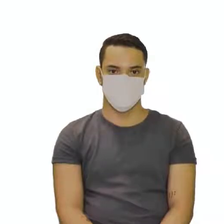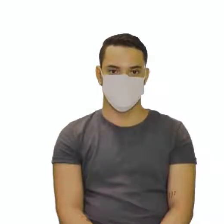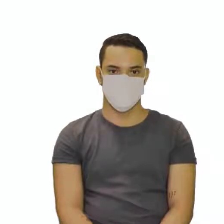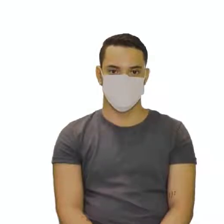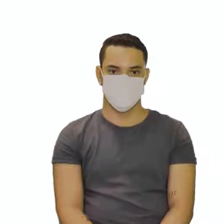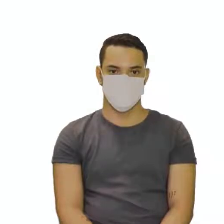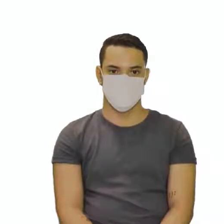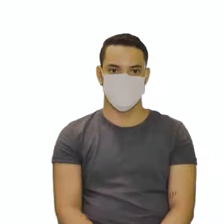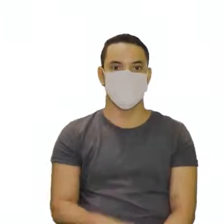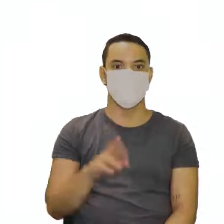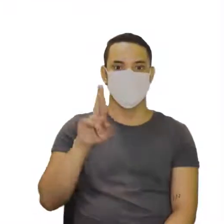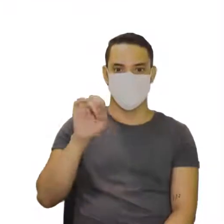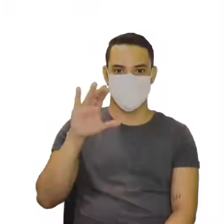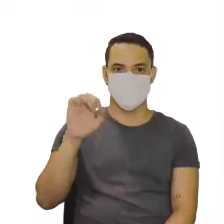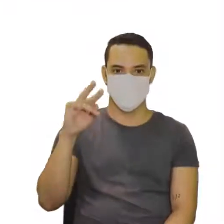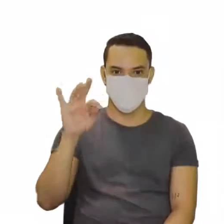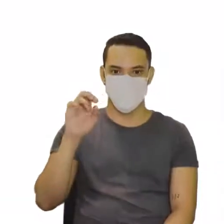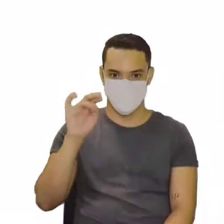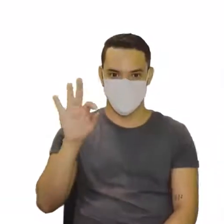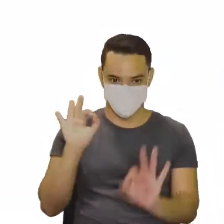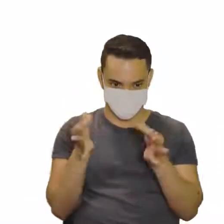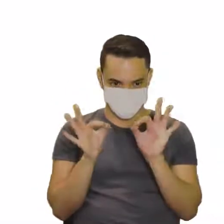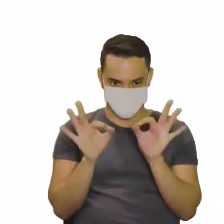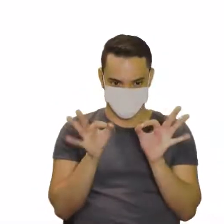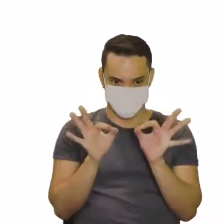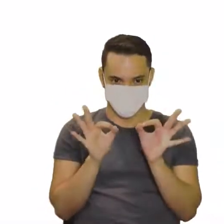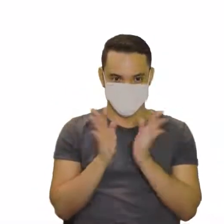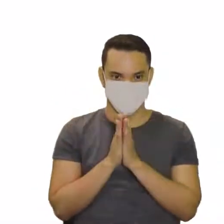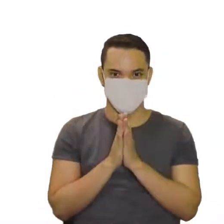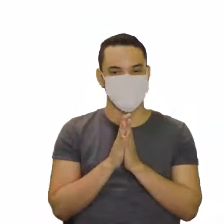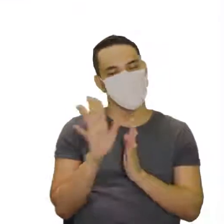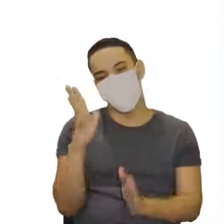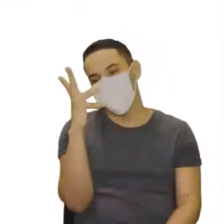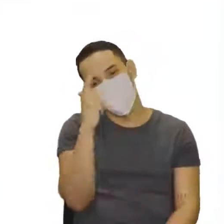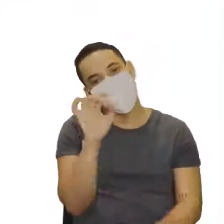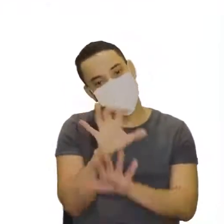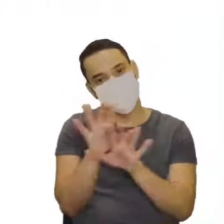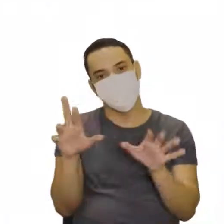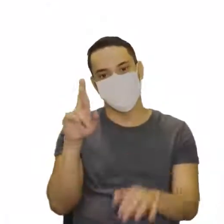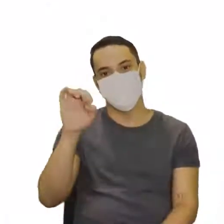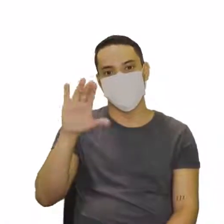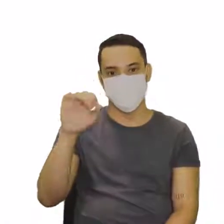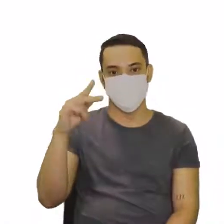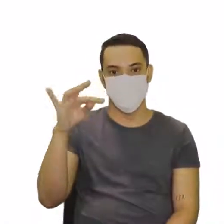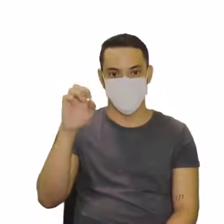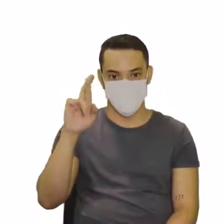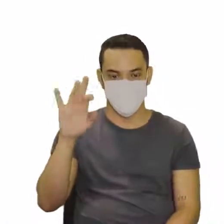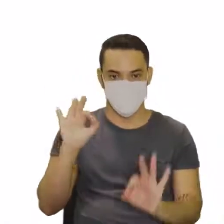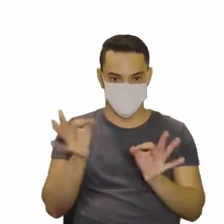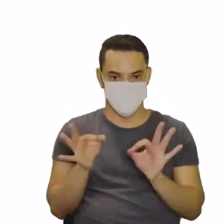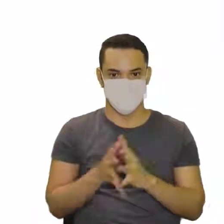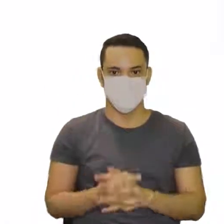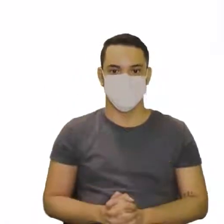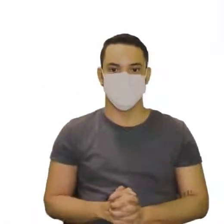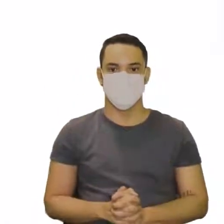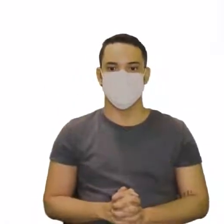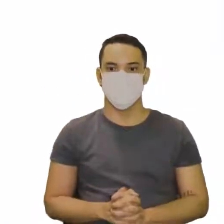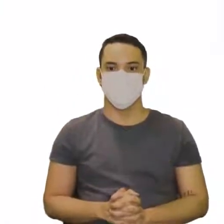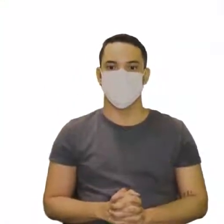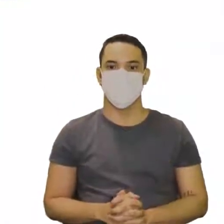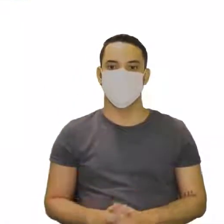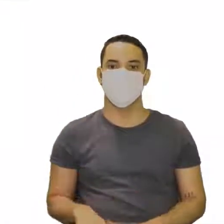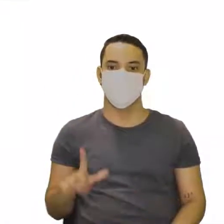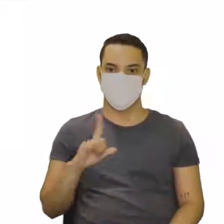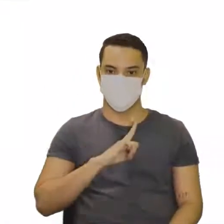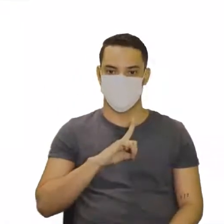Tá bom, é receptor, tá? Não tá tão bonitinho, mas receptor, ok? Aqui nós temos aqui